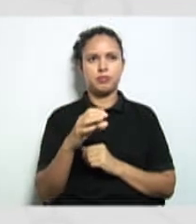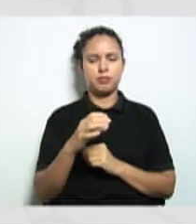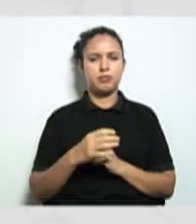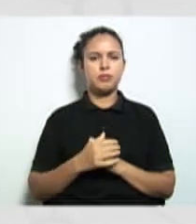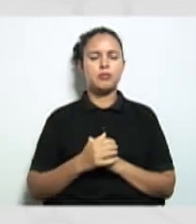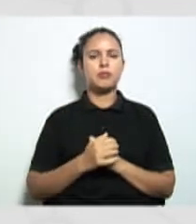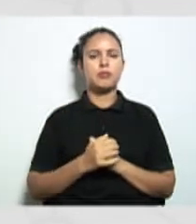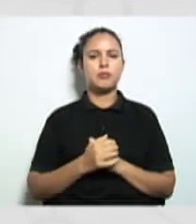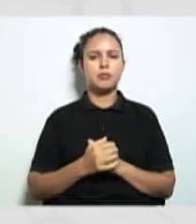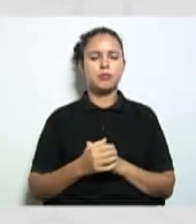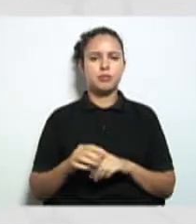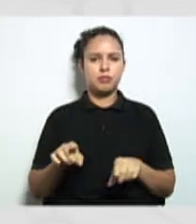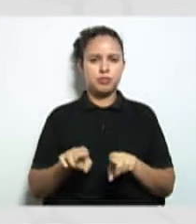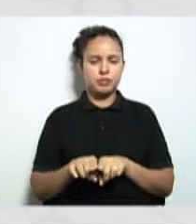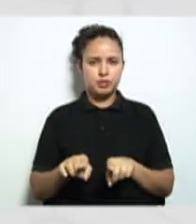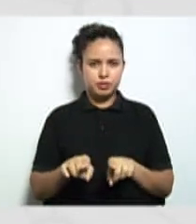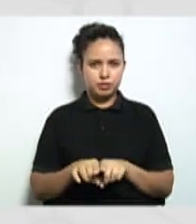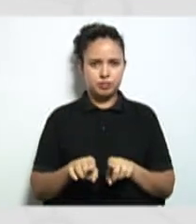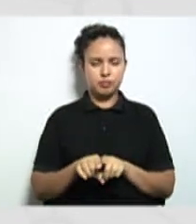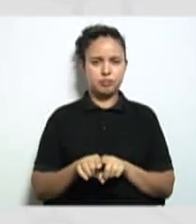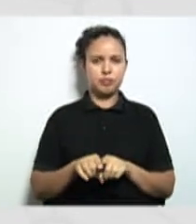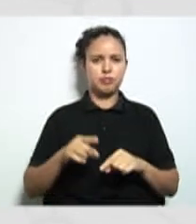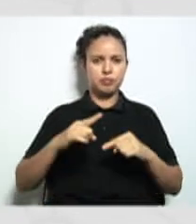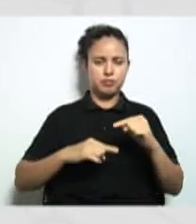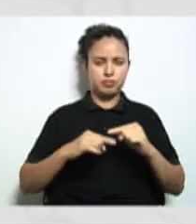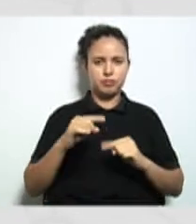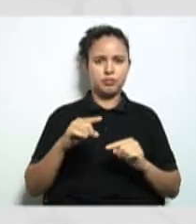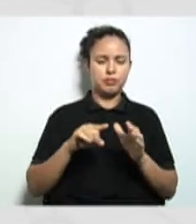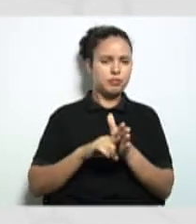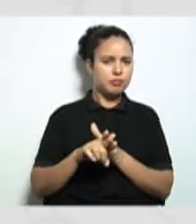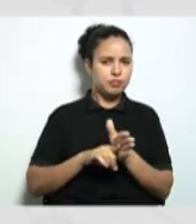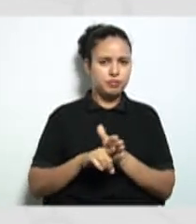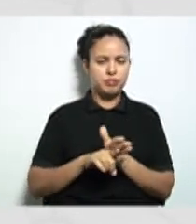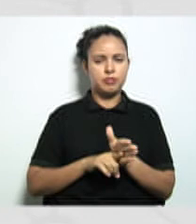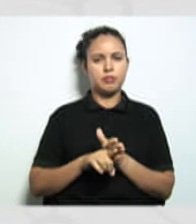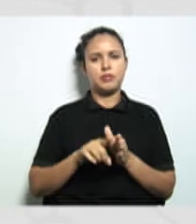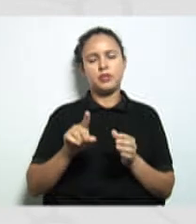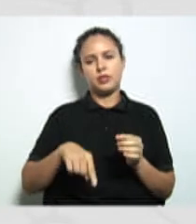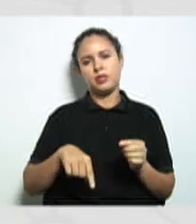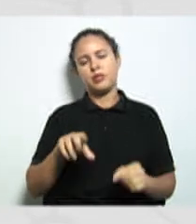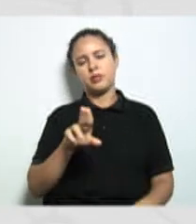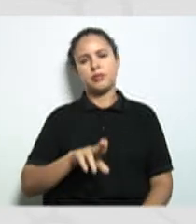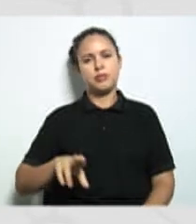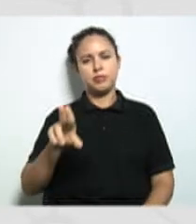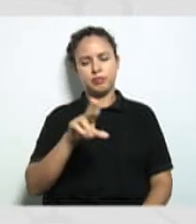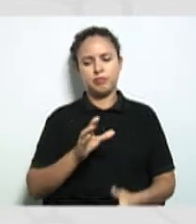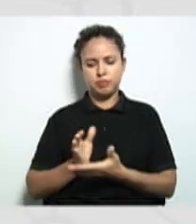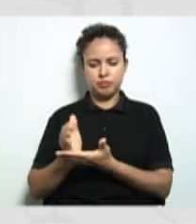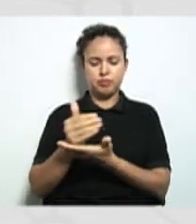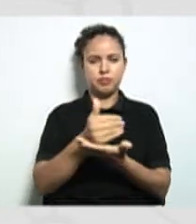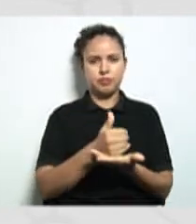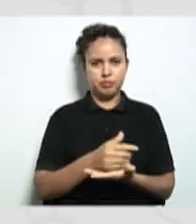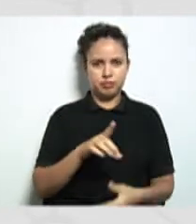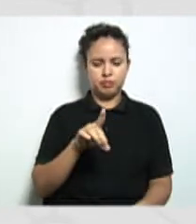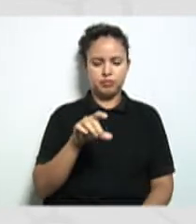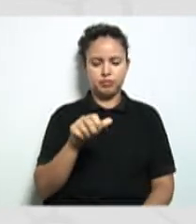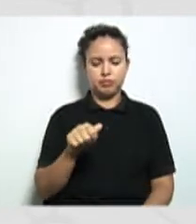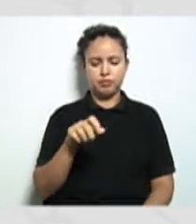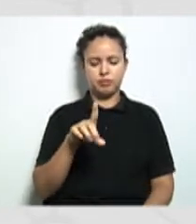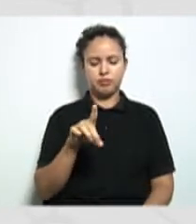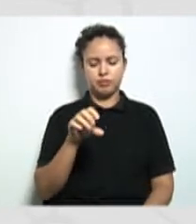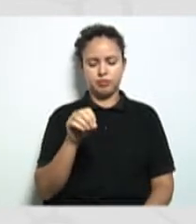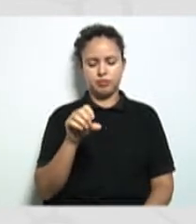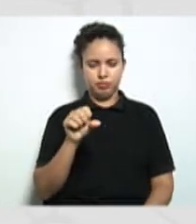vimos que o instrumento de pesquisa é um meio ou recurso utilizado para coletar dados para